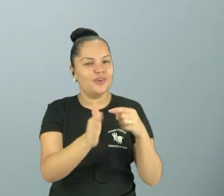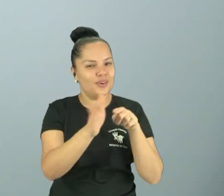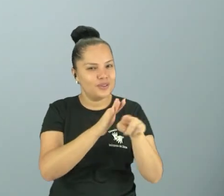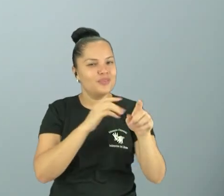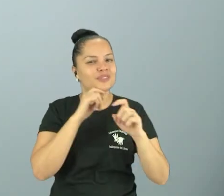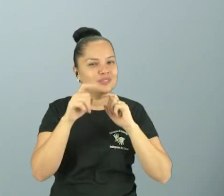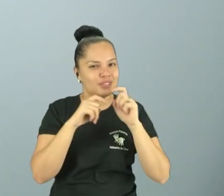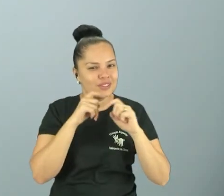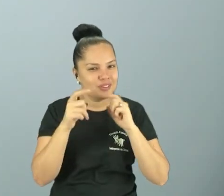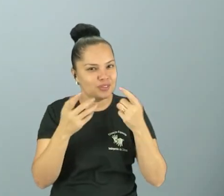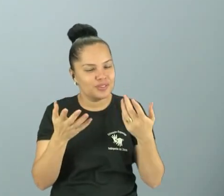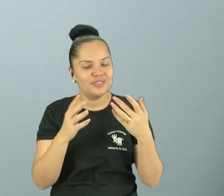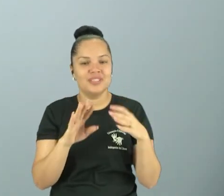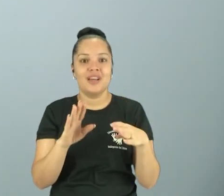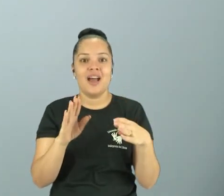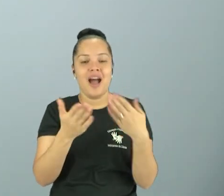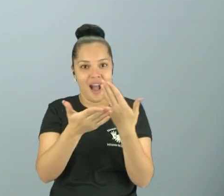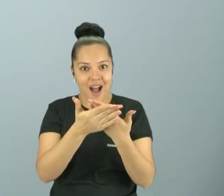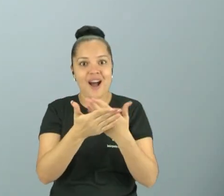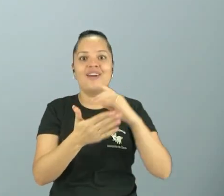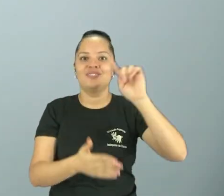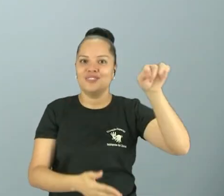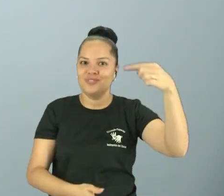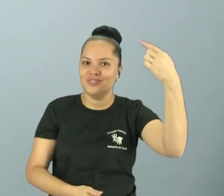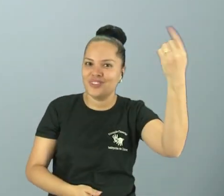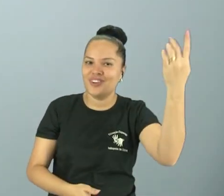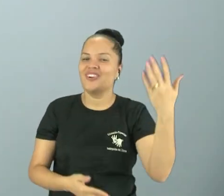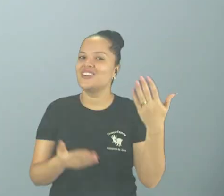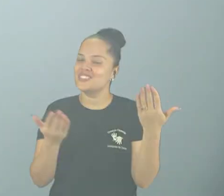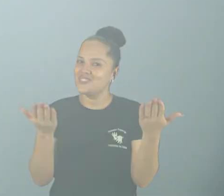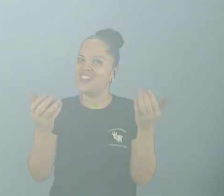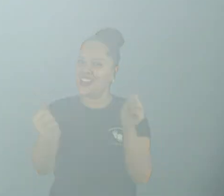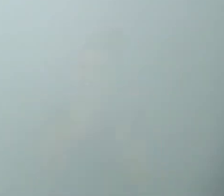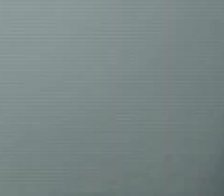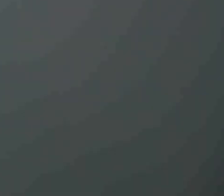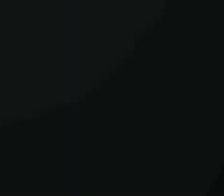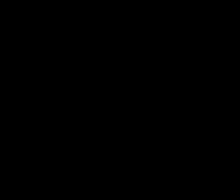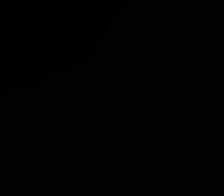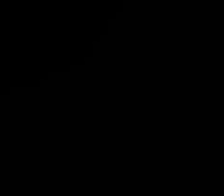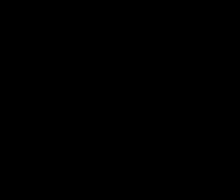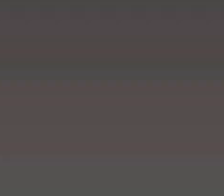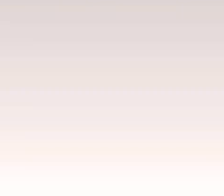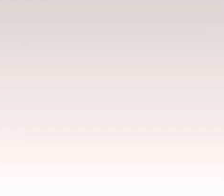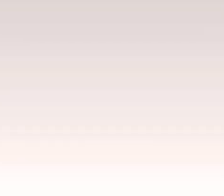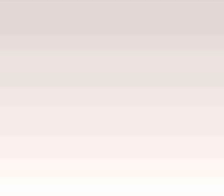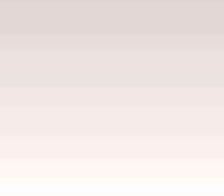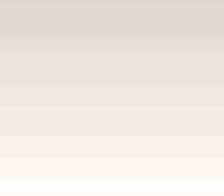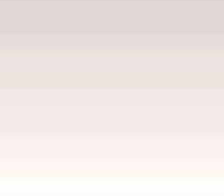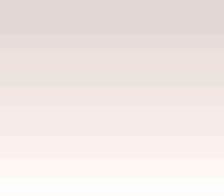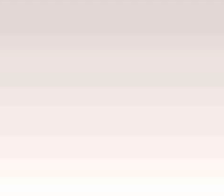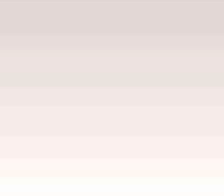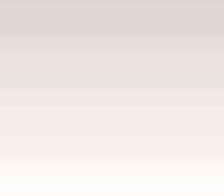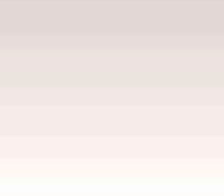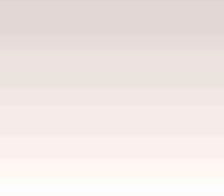dúvidas. Mas não deixe de assistir a nossa próxima aula, fique aqui com a gente e até mais!